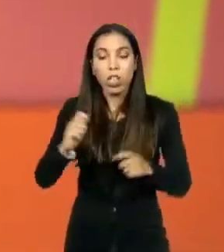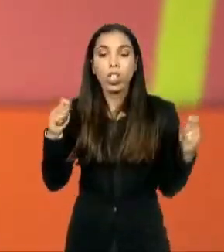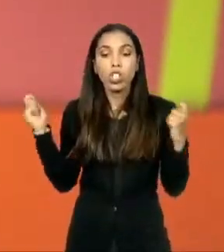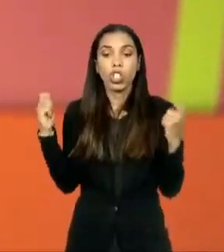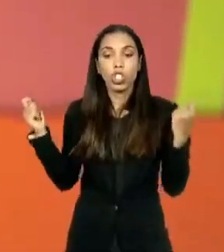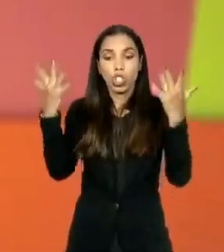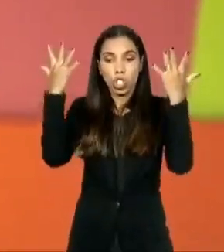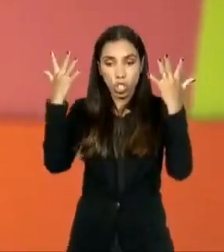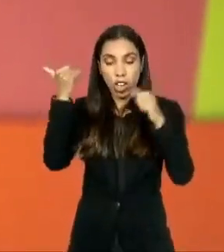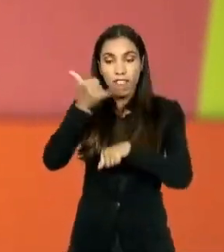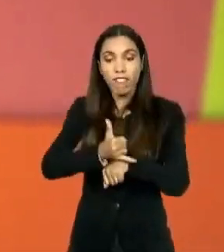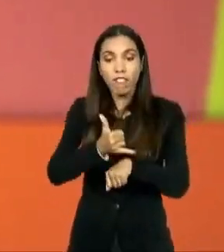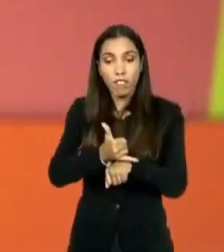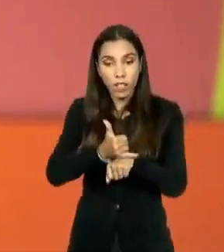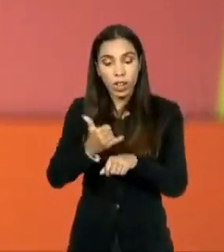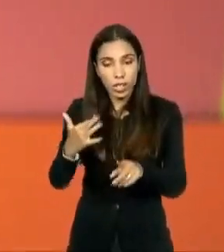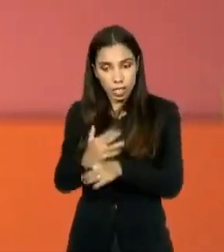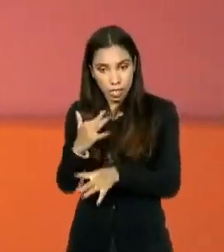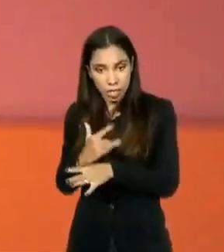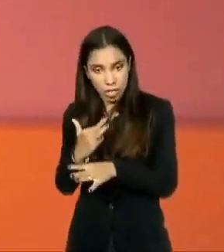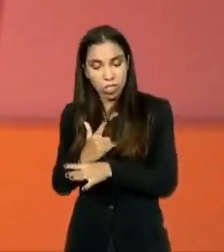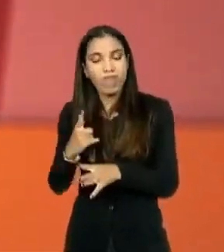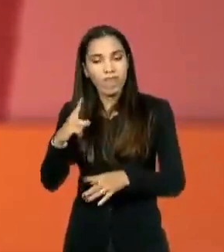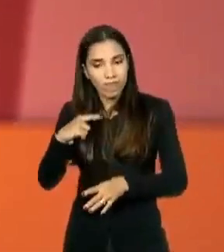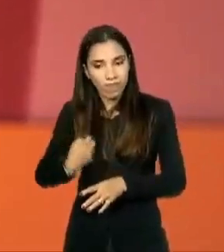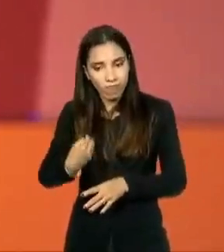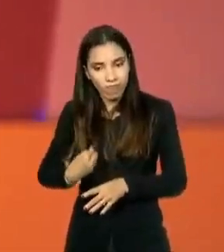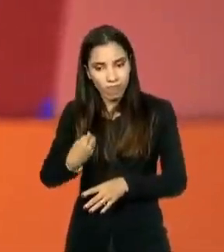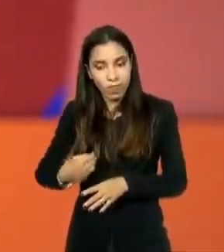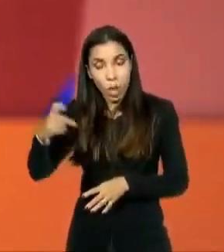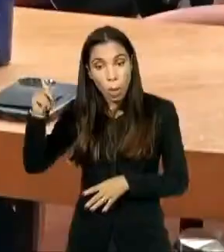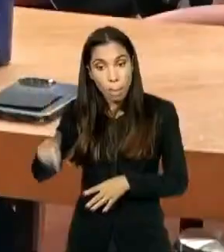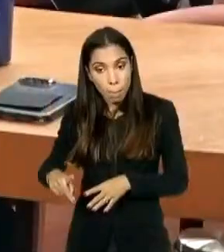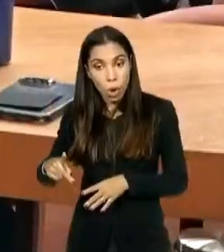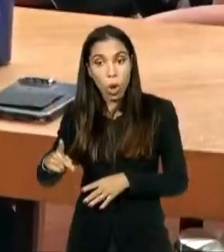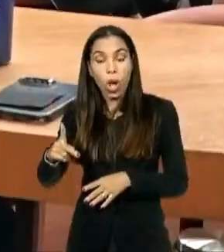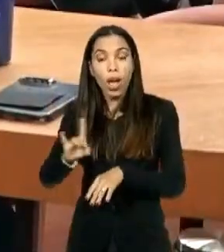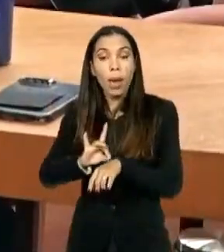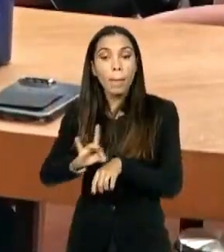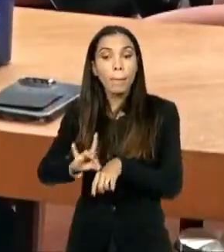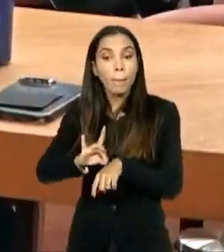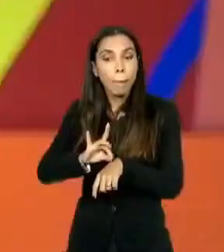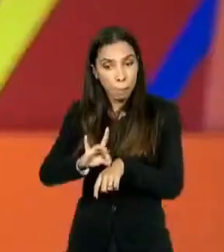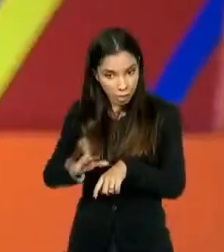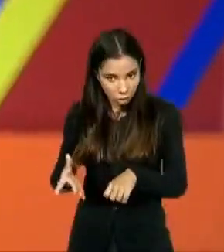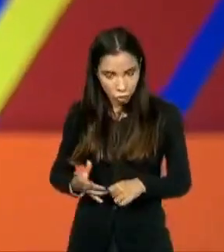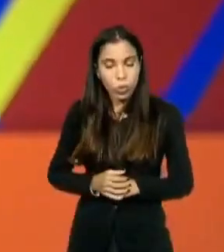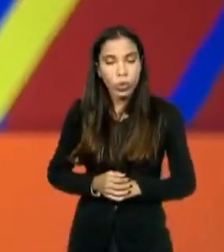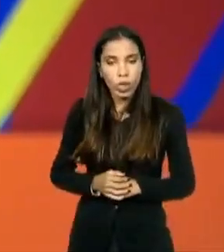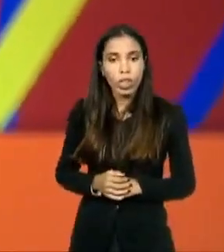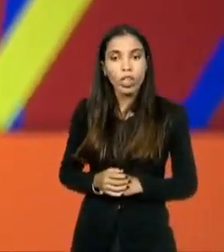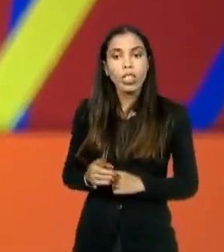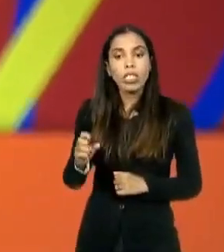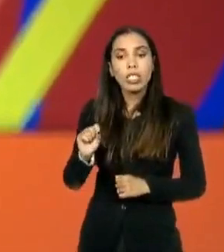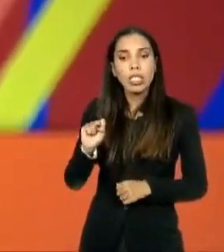festival também, Volta Redonda, uma cidade que passa por um processo de pó preto muito forte, e nós estamos com um apoio lá do